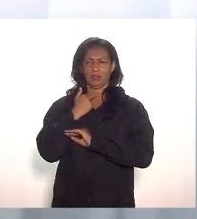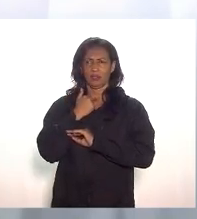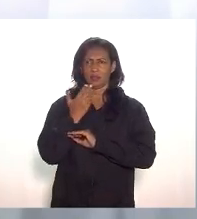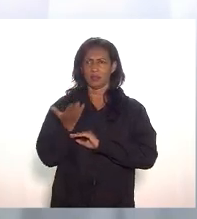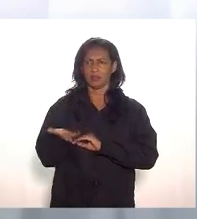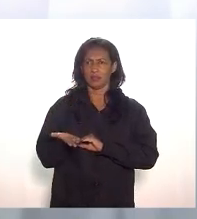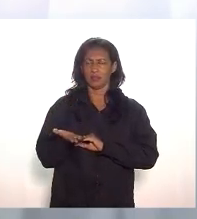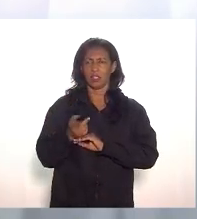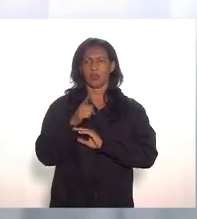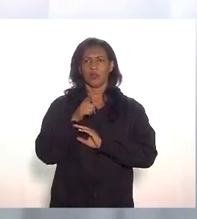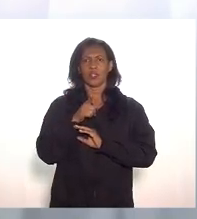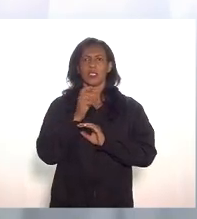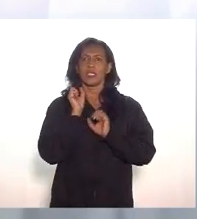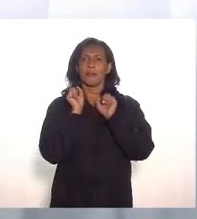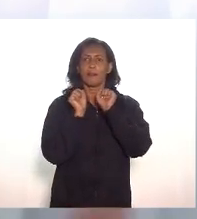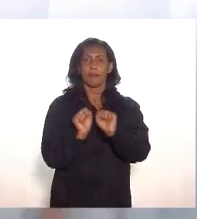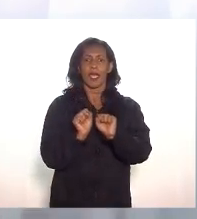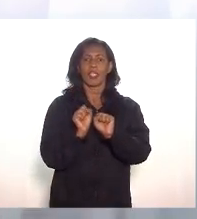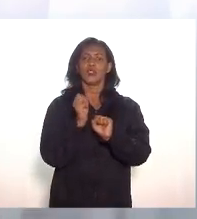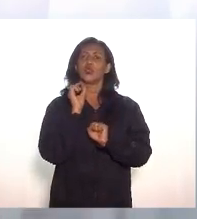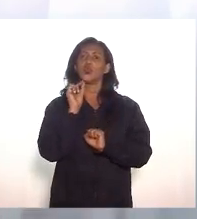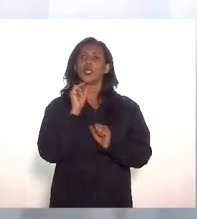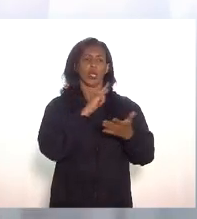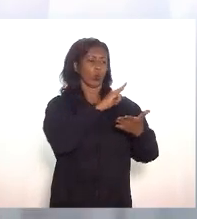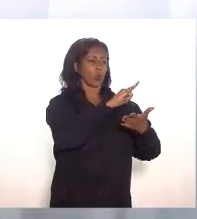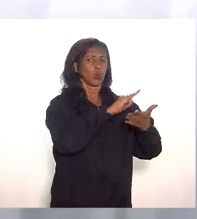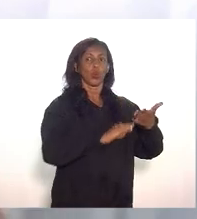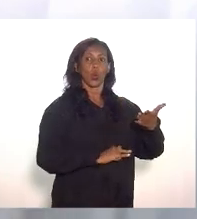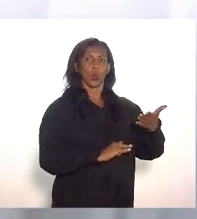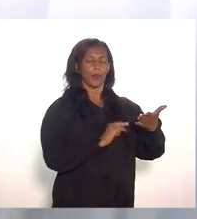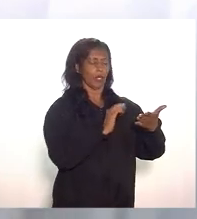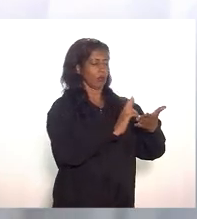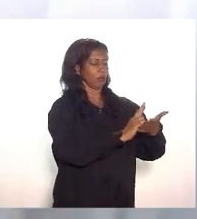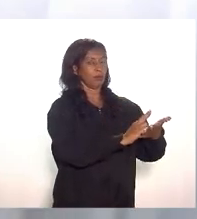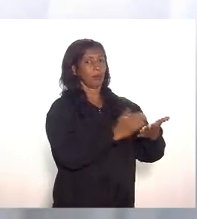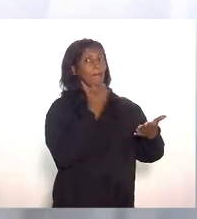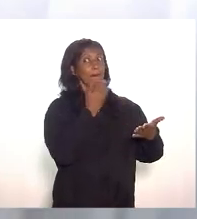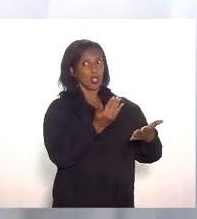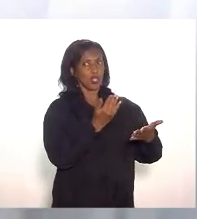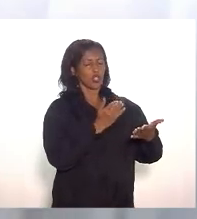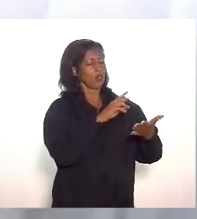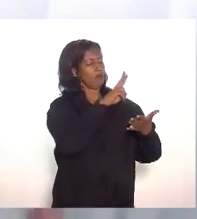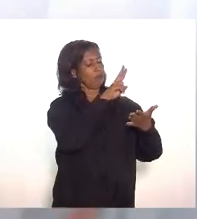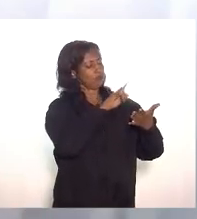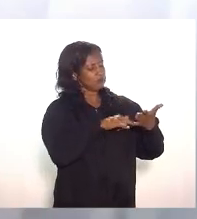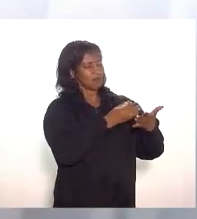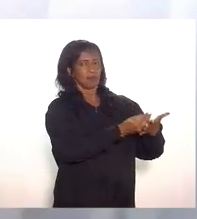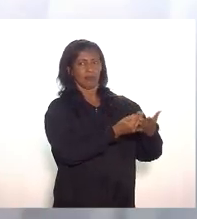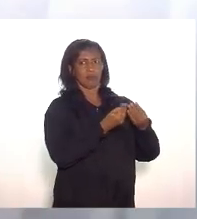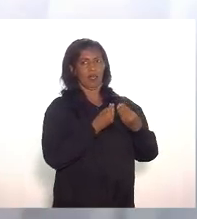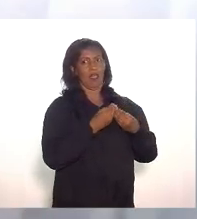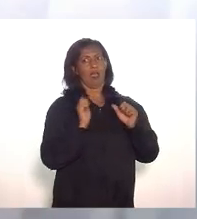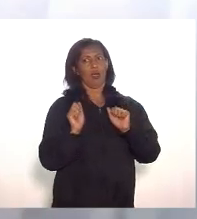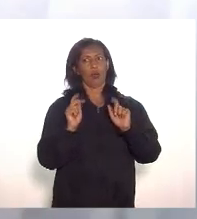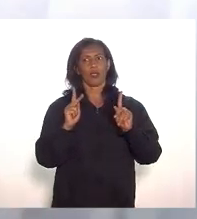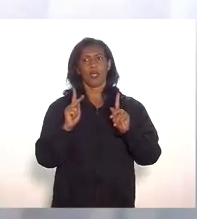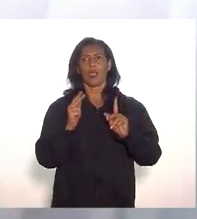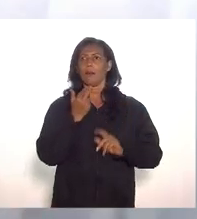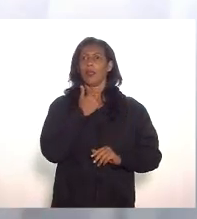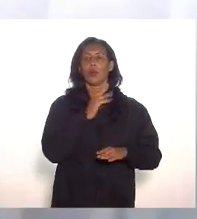de requerimento de informação, mas uma resposta de uma baixa diligência, ela deve ser encaminhada para a presidência da casa e